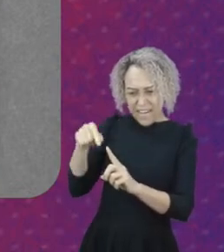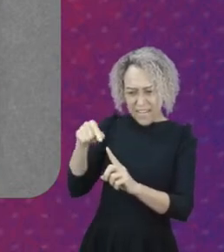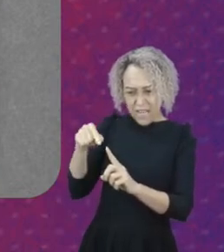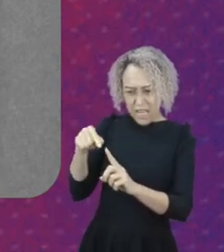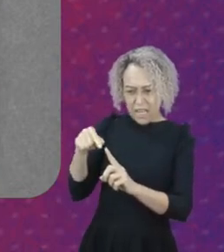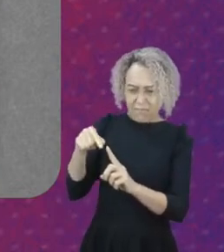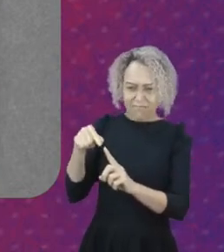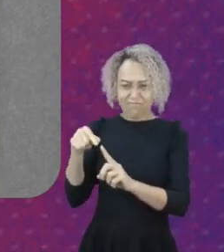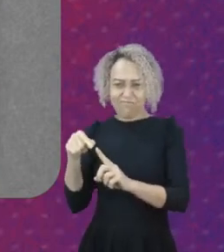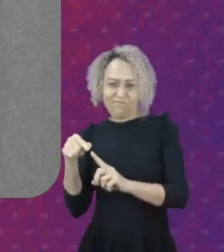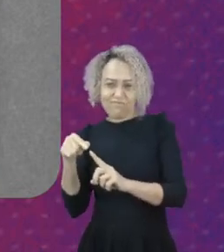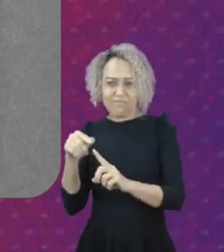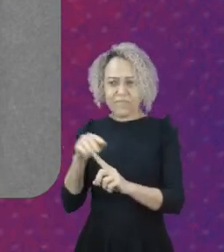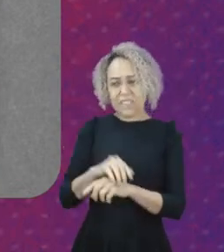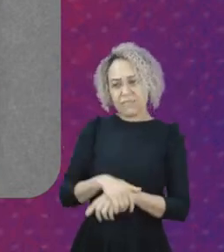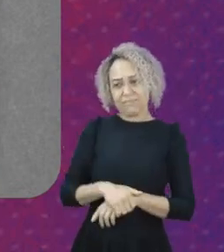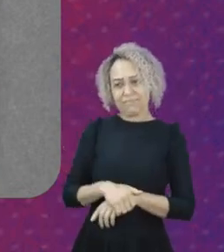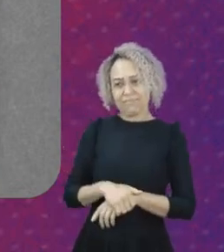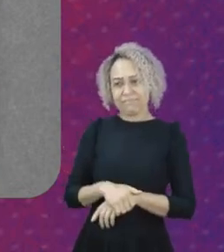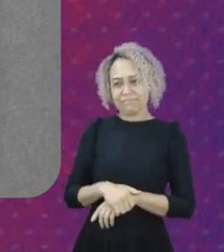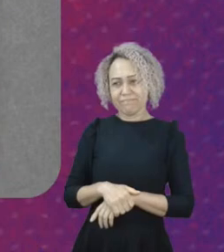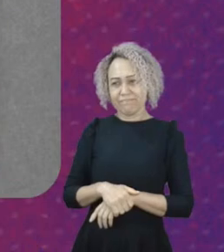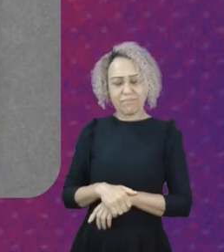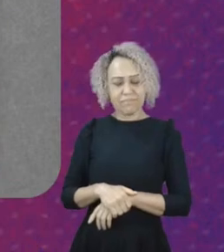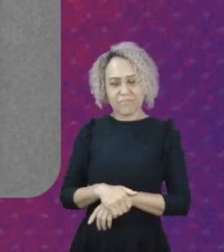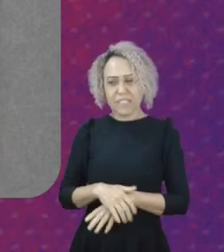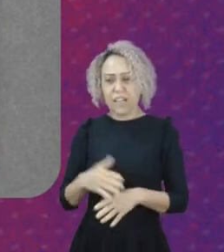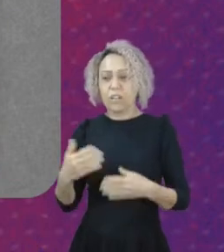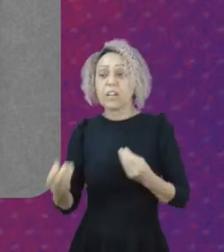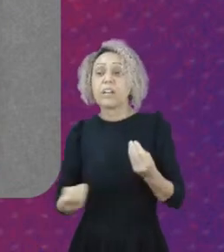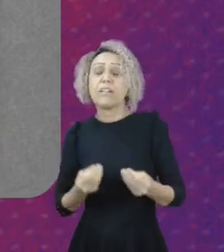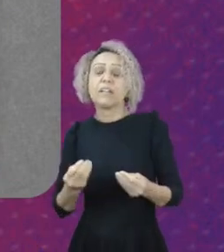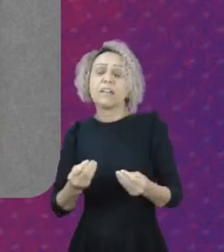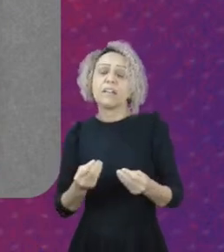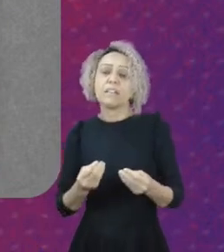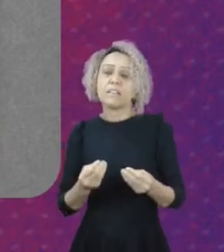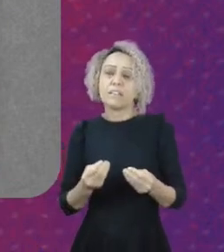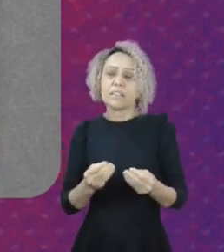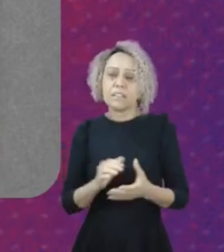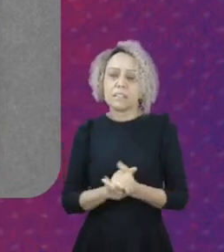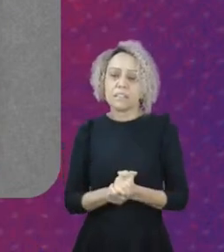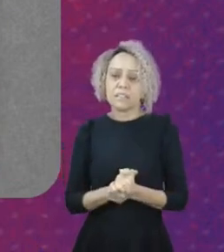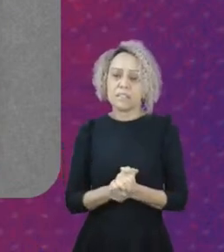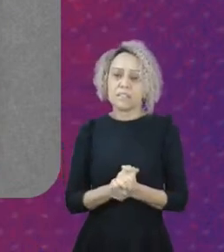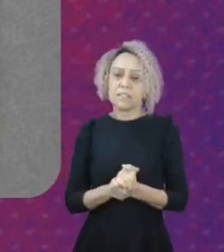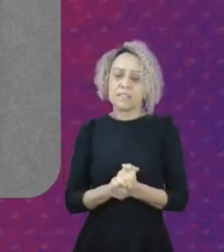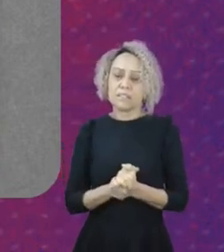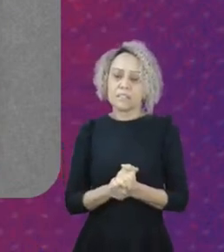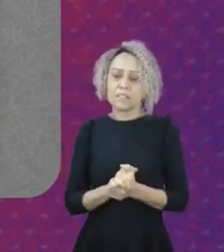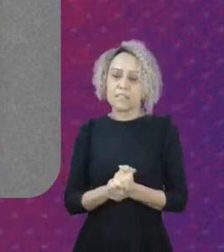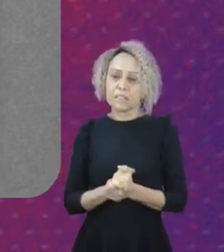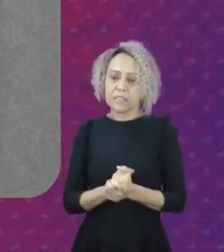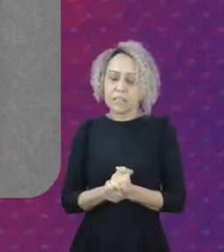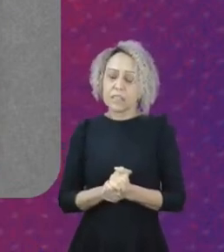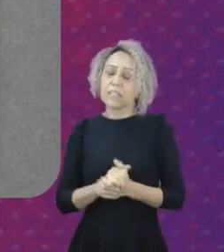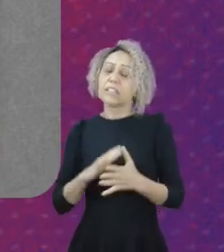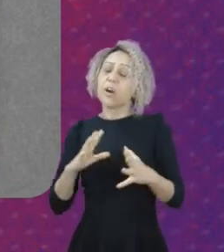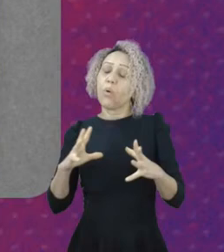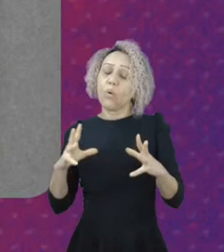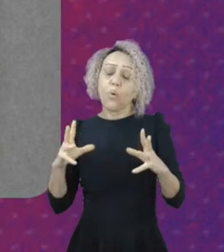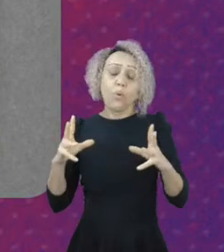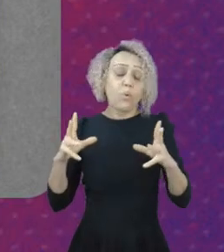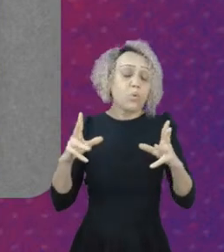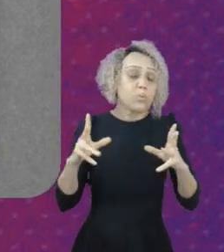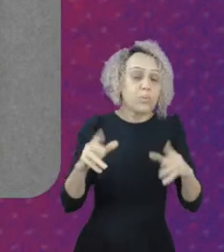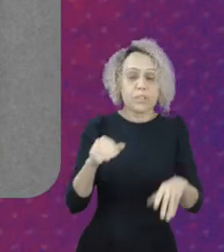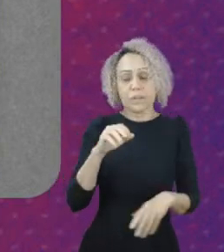é sucesso na profissão, é uma referência conhecidíssima, então é rica, então ela tem todos os pré-requisitos que a